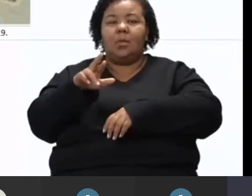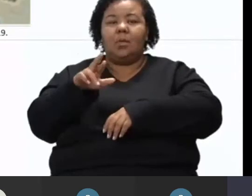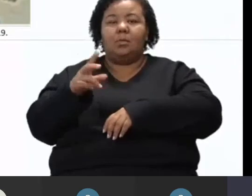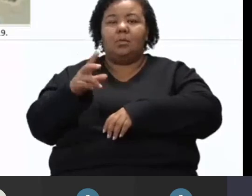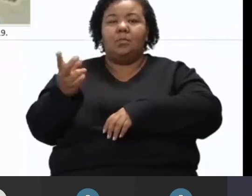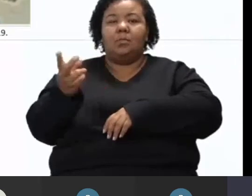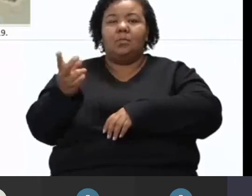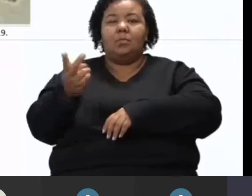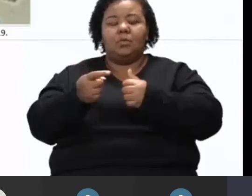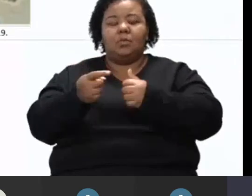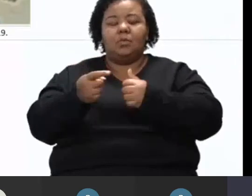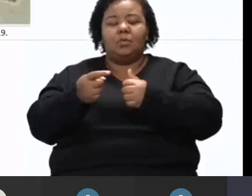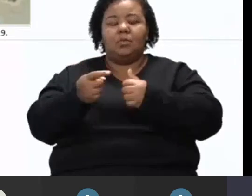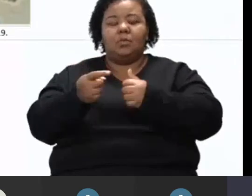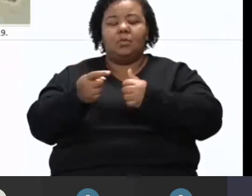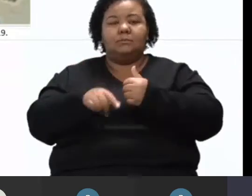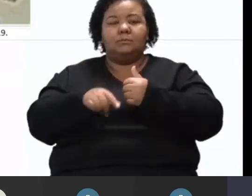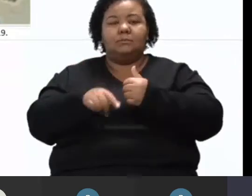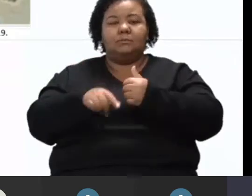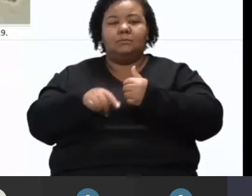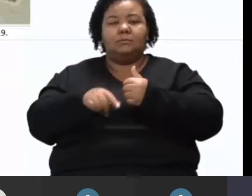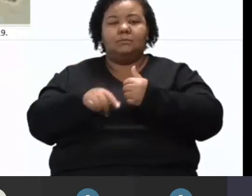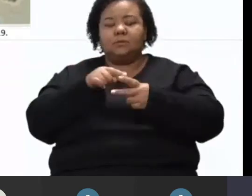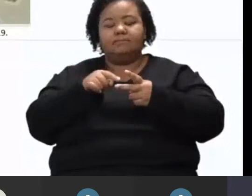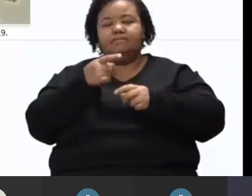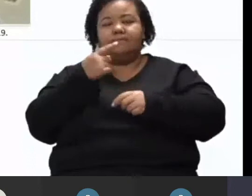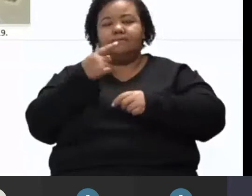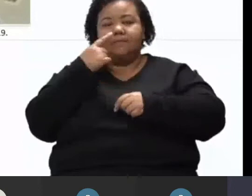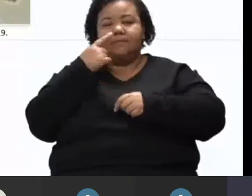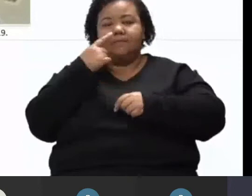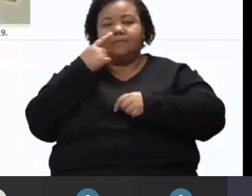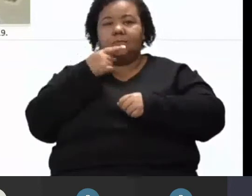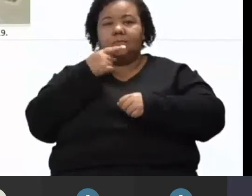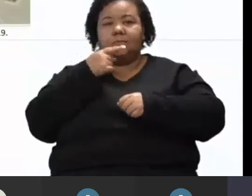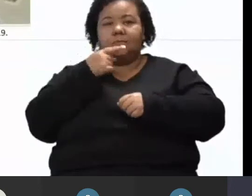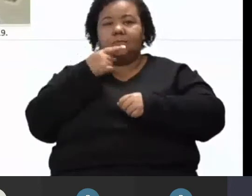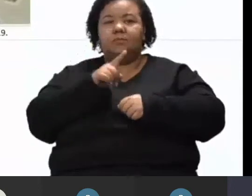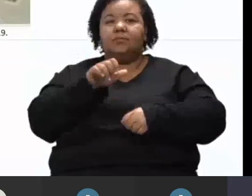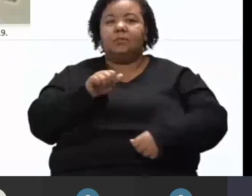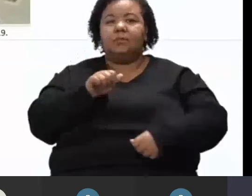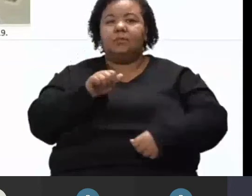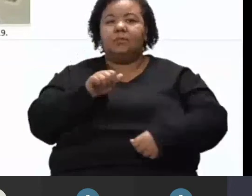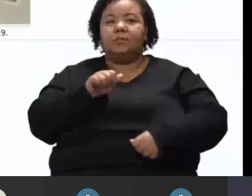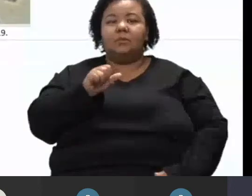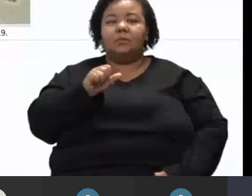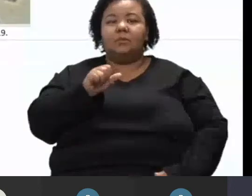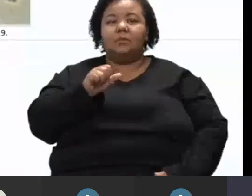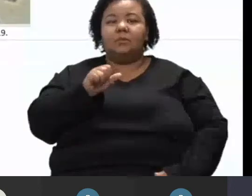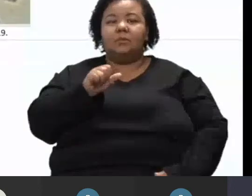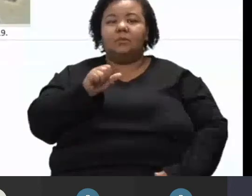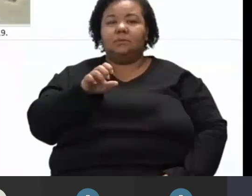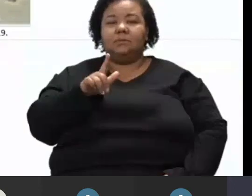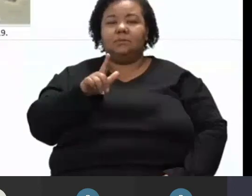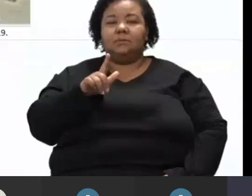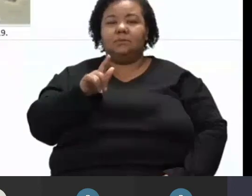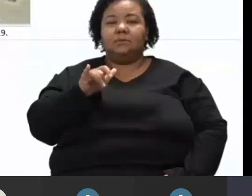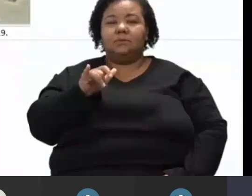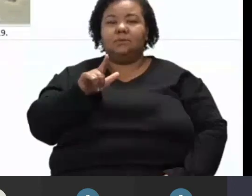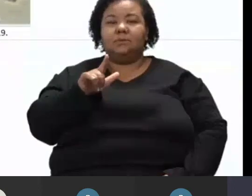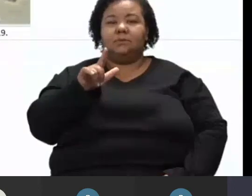exemplos para a gente conseguir observar quais são essas estruturas. Nesse caso aqui, nós temos o Aspergillus fumigatus. Então,